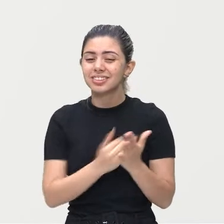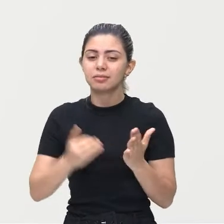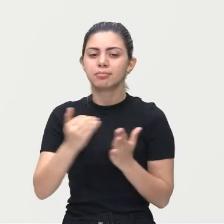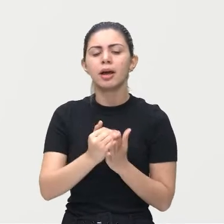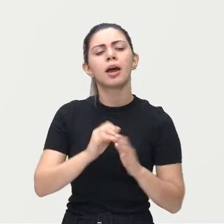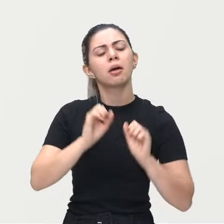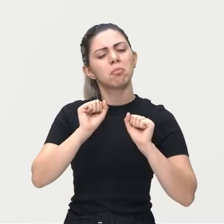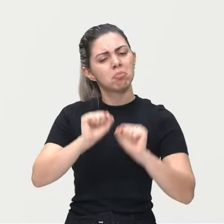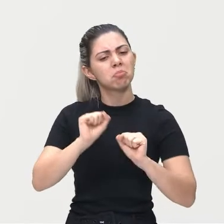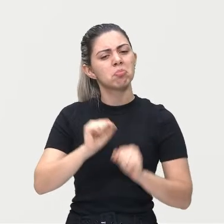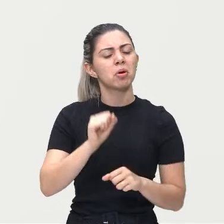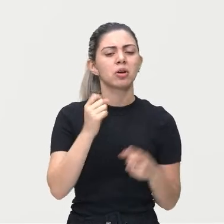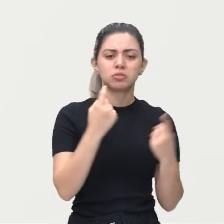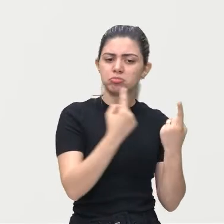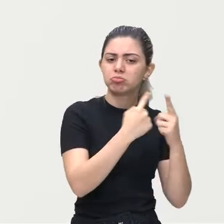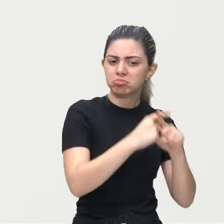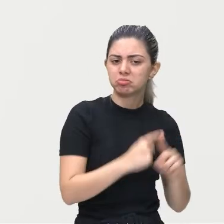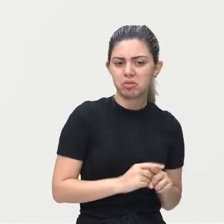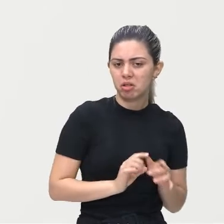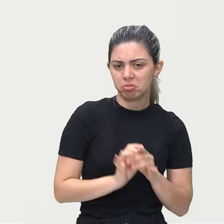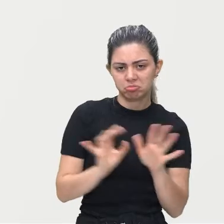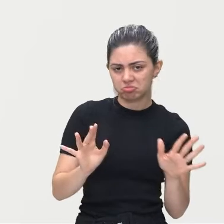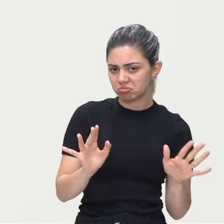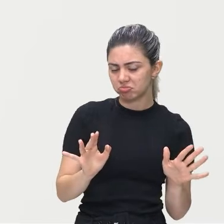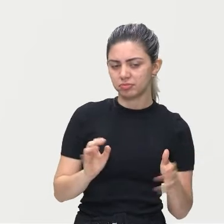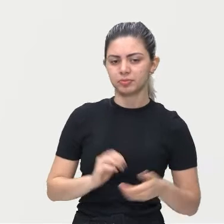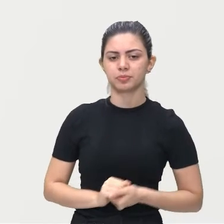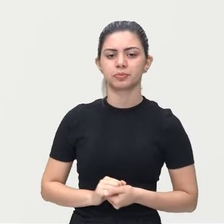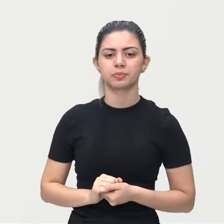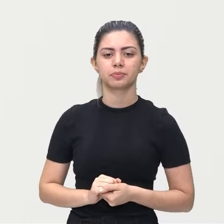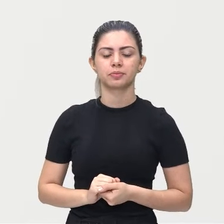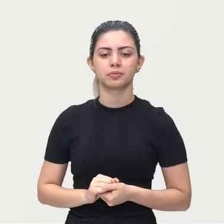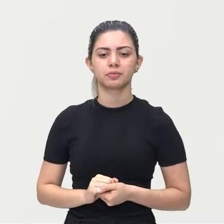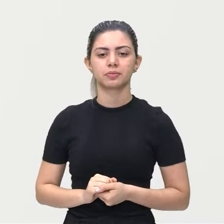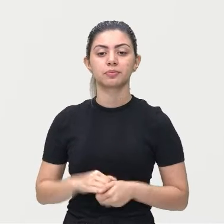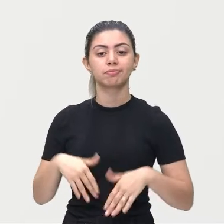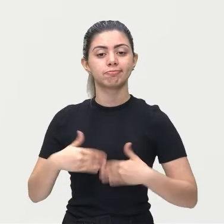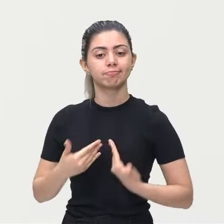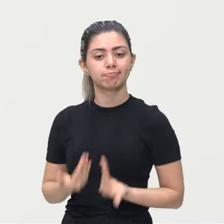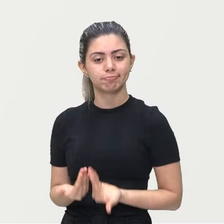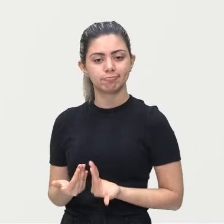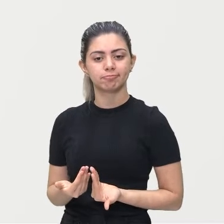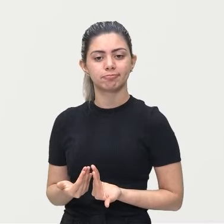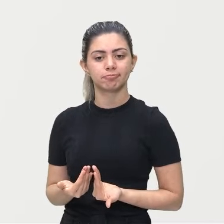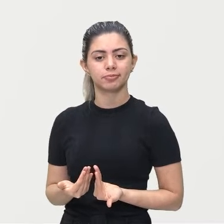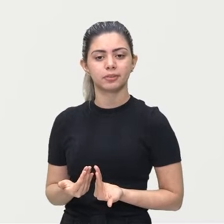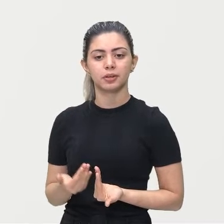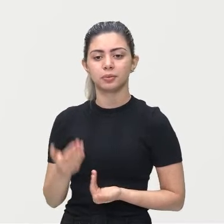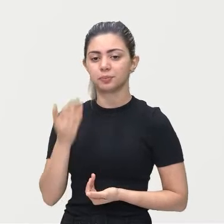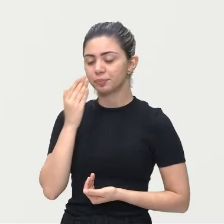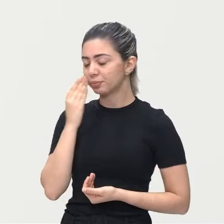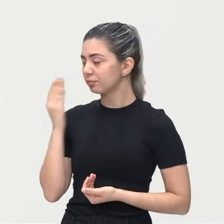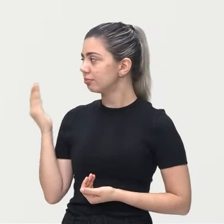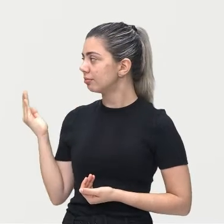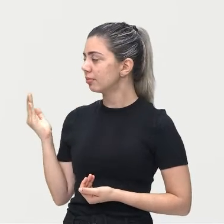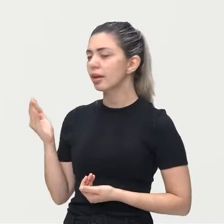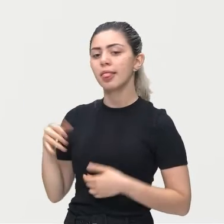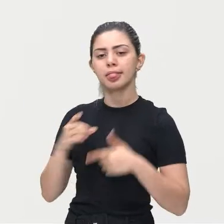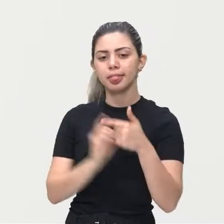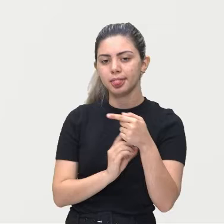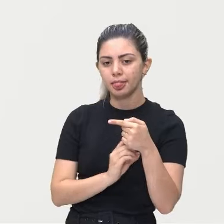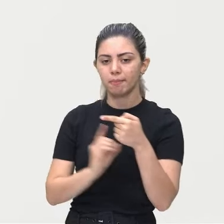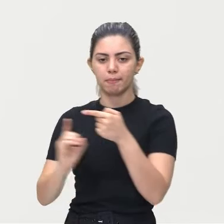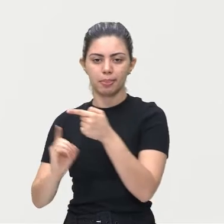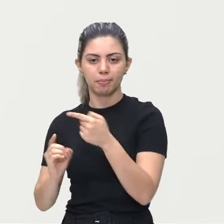é livre para fazer isso, certo? Muito bem, então chegamos aqui. Chegando aqui, ó, como os denominadores são iguais, agora